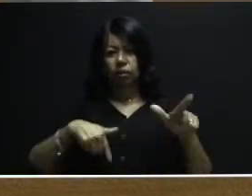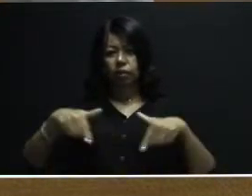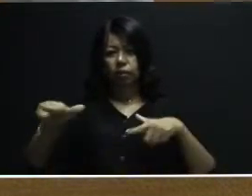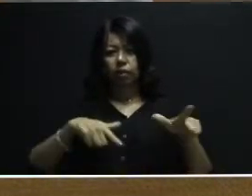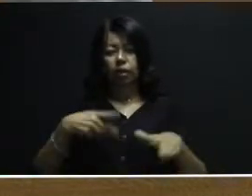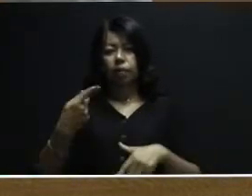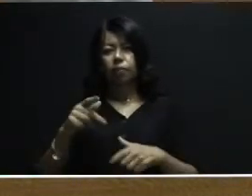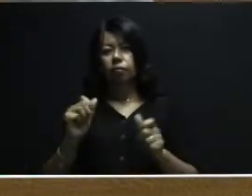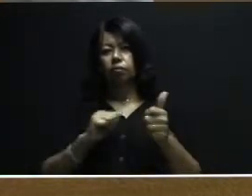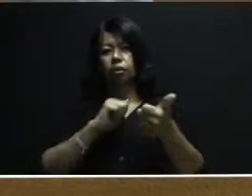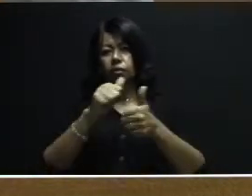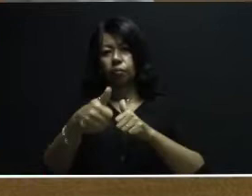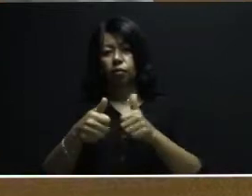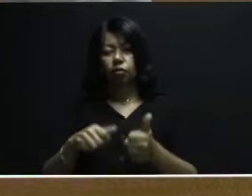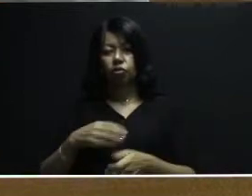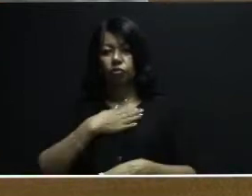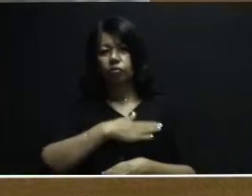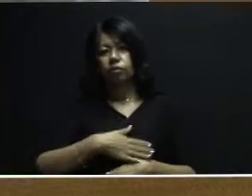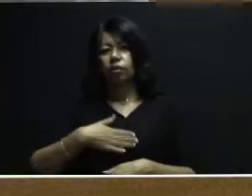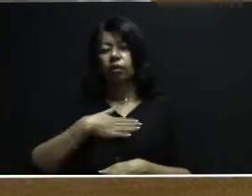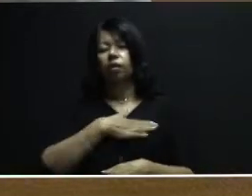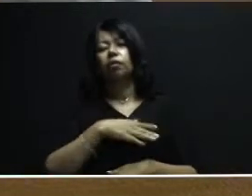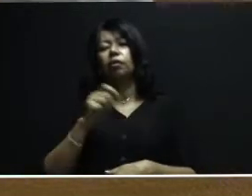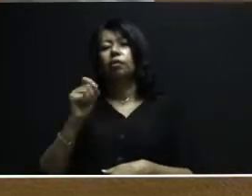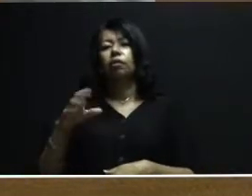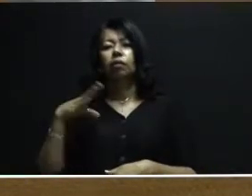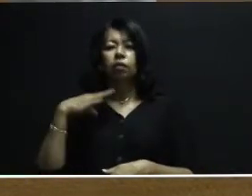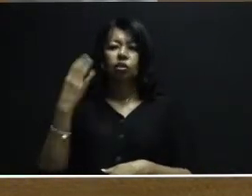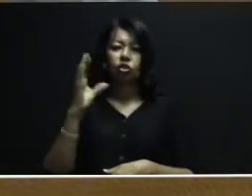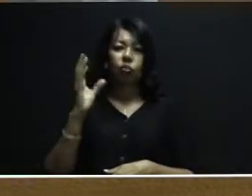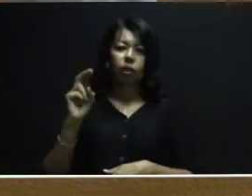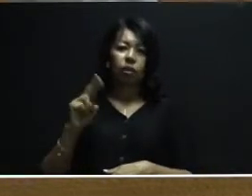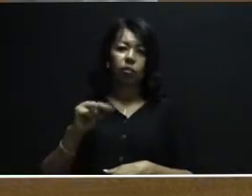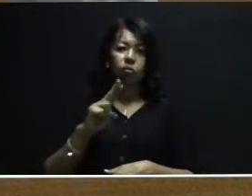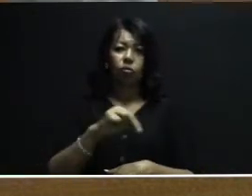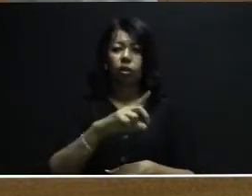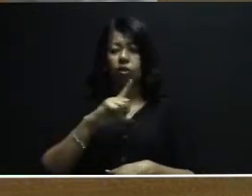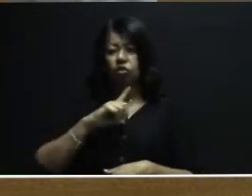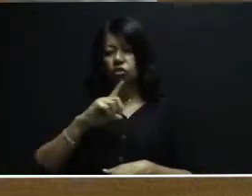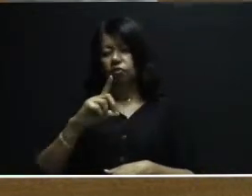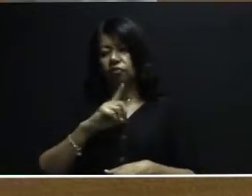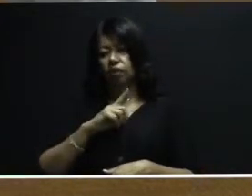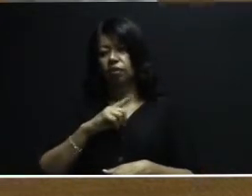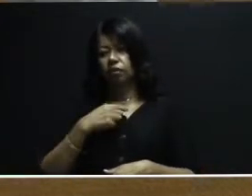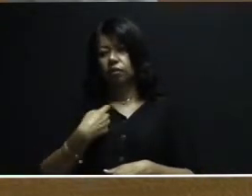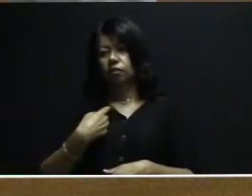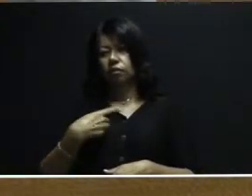pelo esporte. Eu gostaria que Cubatão nunca tivesse saído da onde ele